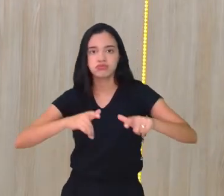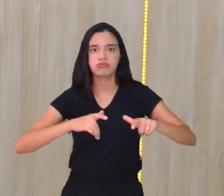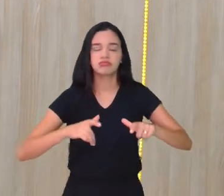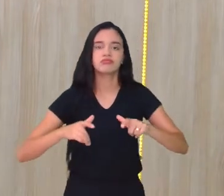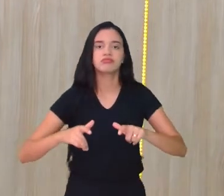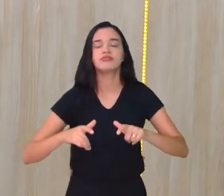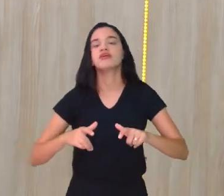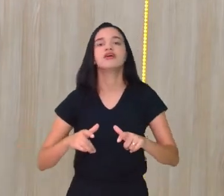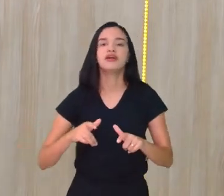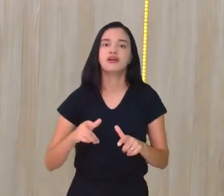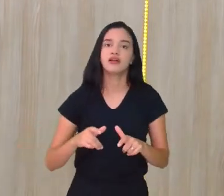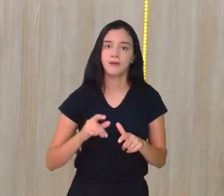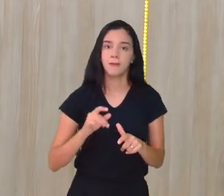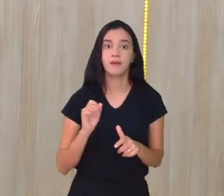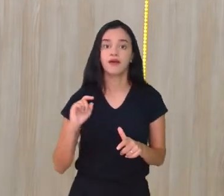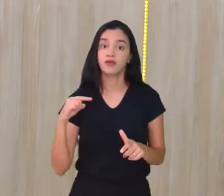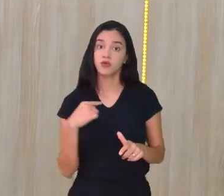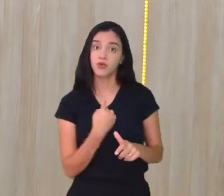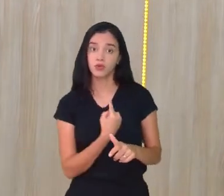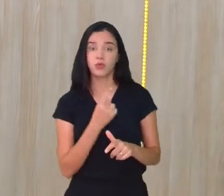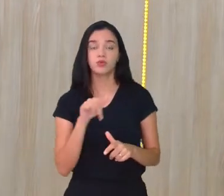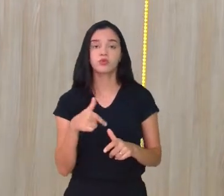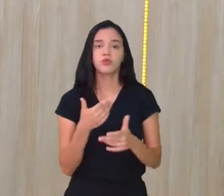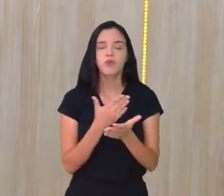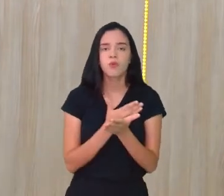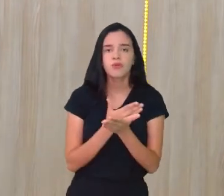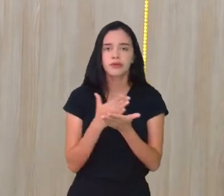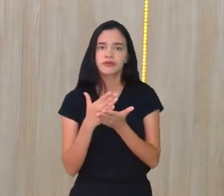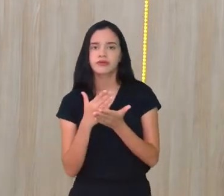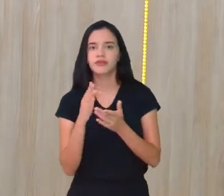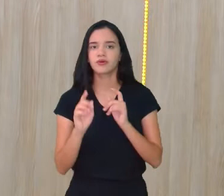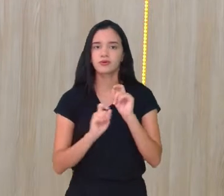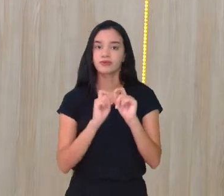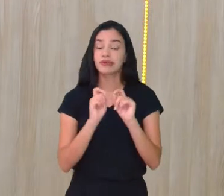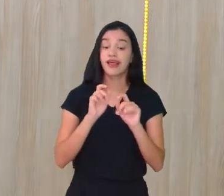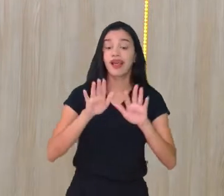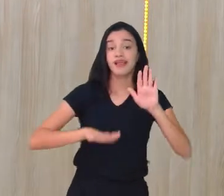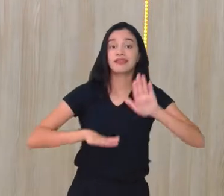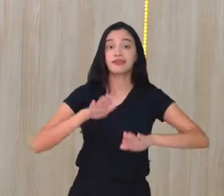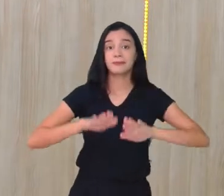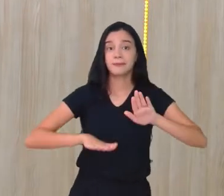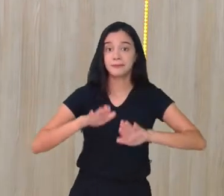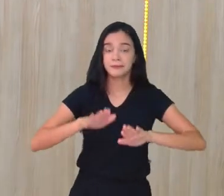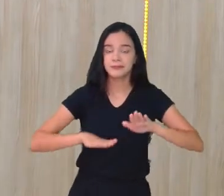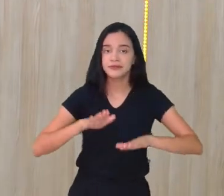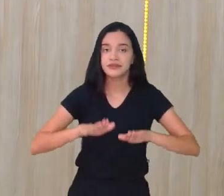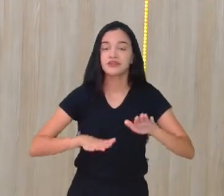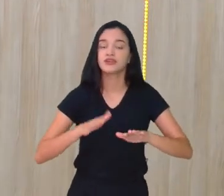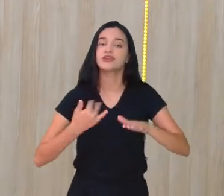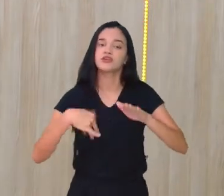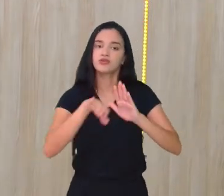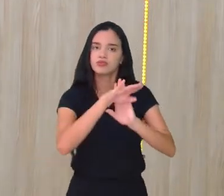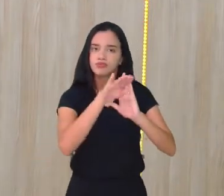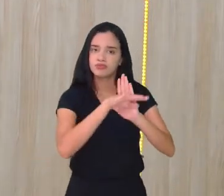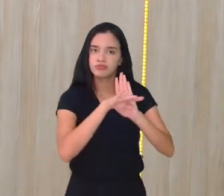economia semelhante e a gente já demarcou aquela região. Então, vai depender de